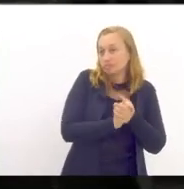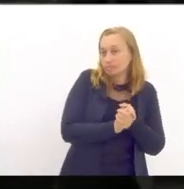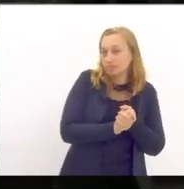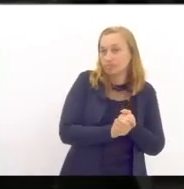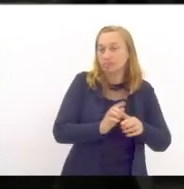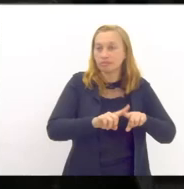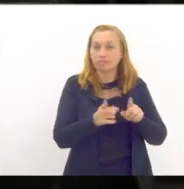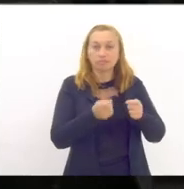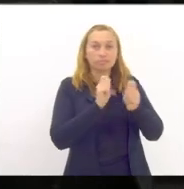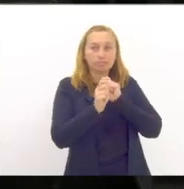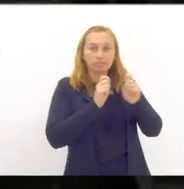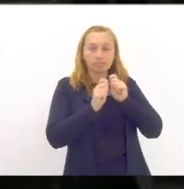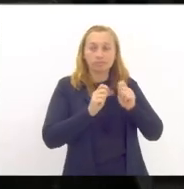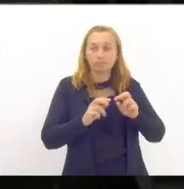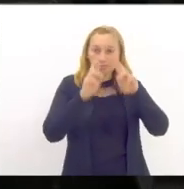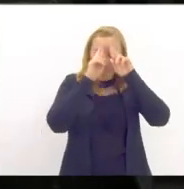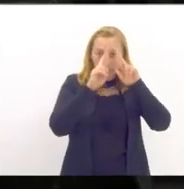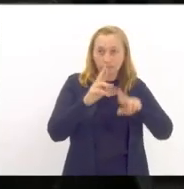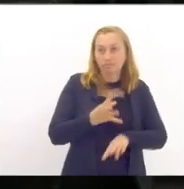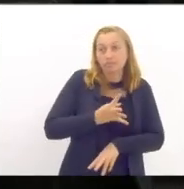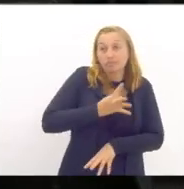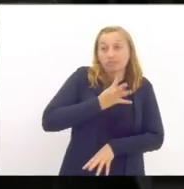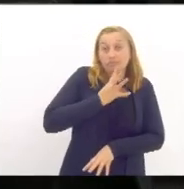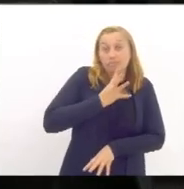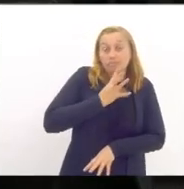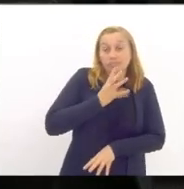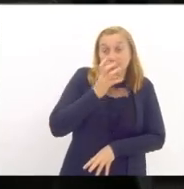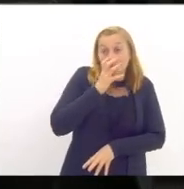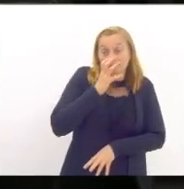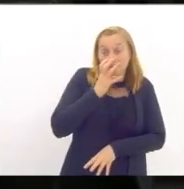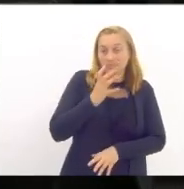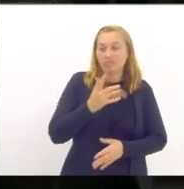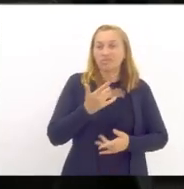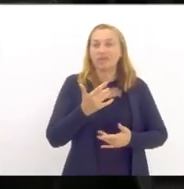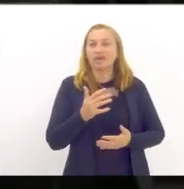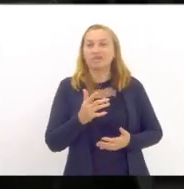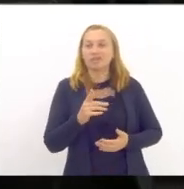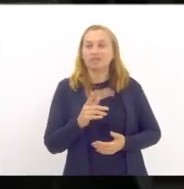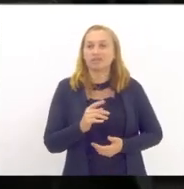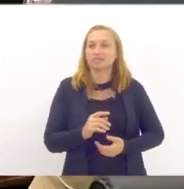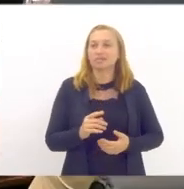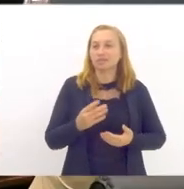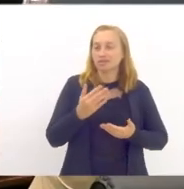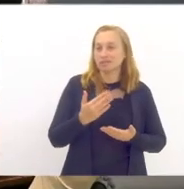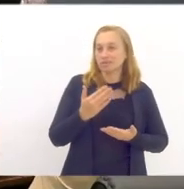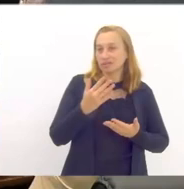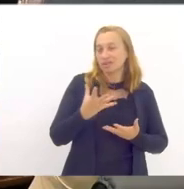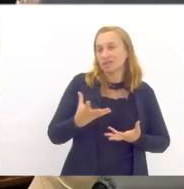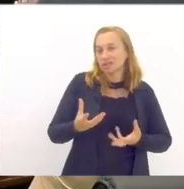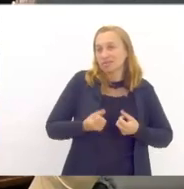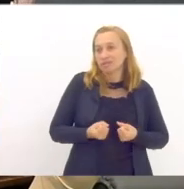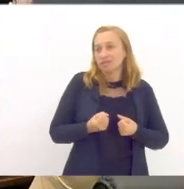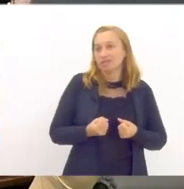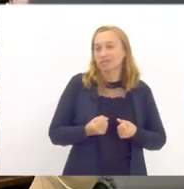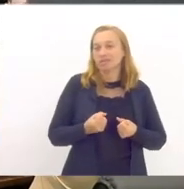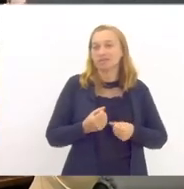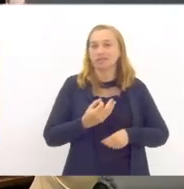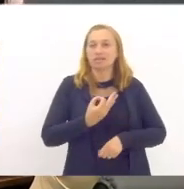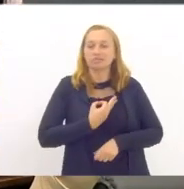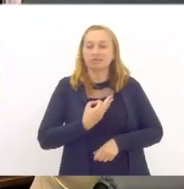jornalista que eu admiro e respeito. Te amo, Eric. Obrigado por tudo. Se eu estou ganhando essa medalha hoje, é